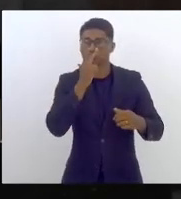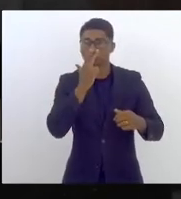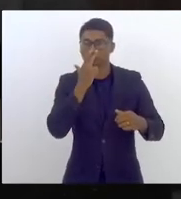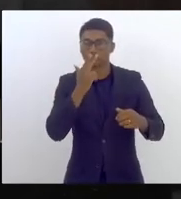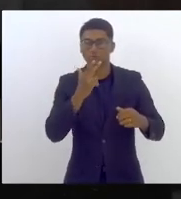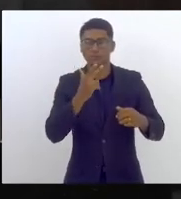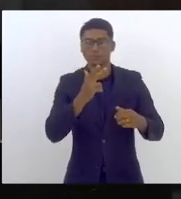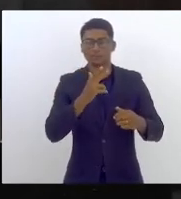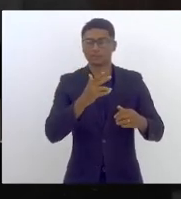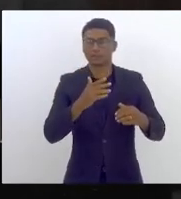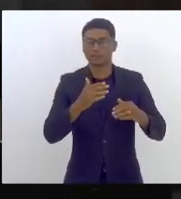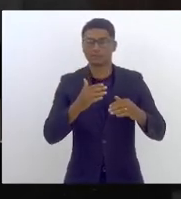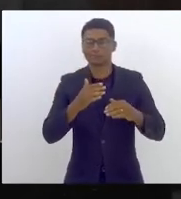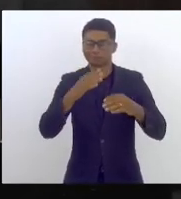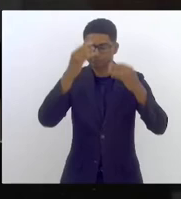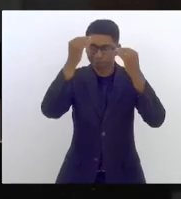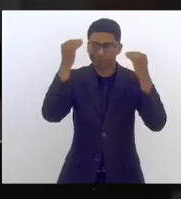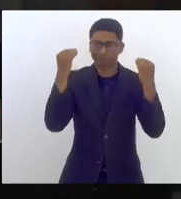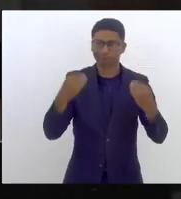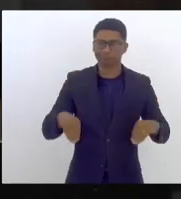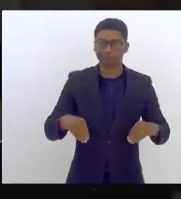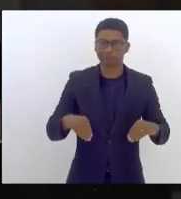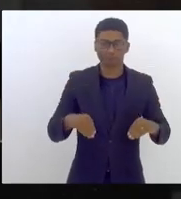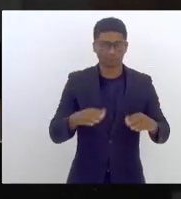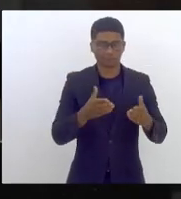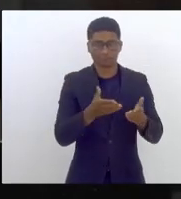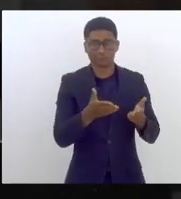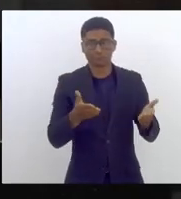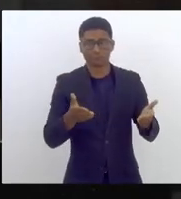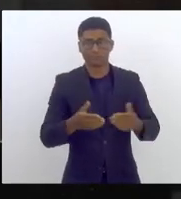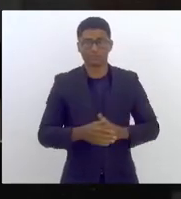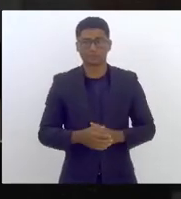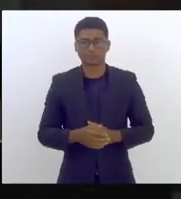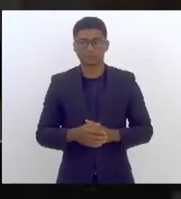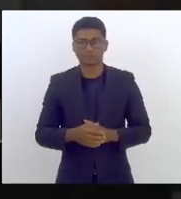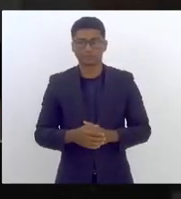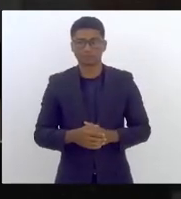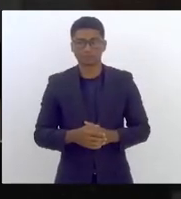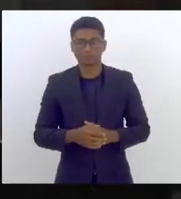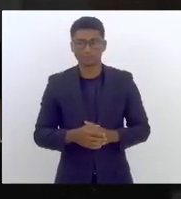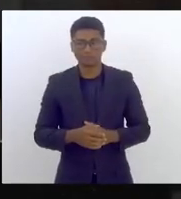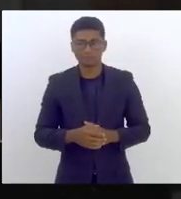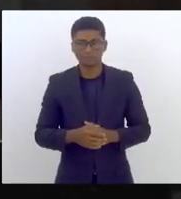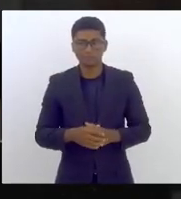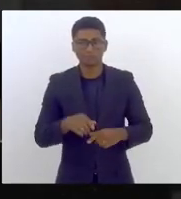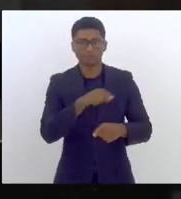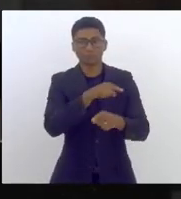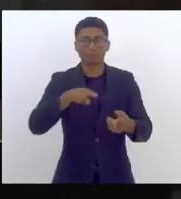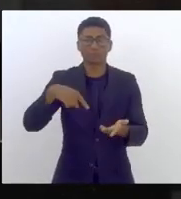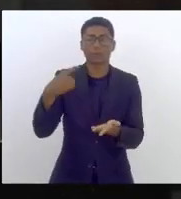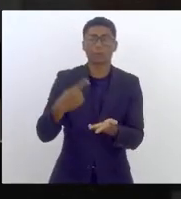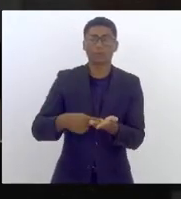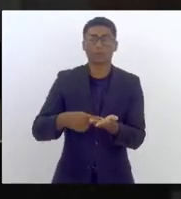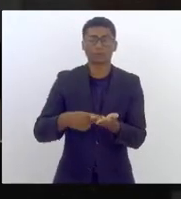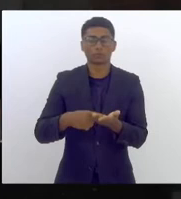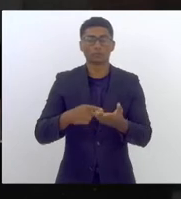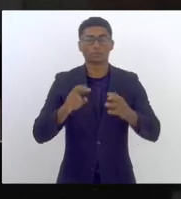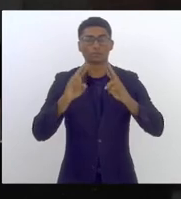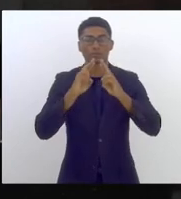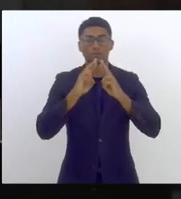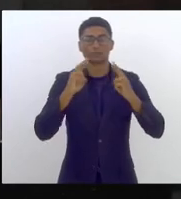como haveria de acontecer E marcaram uma audiência pública